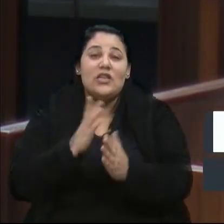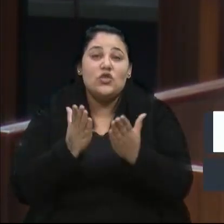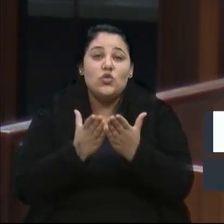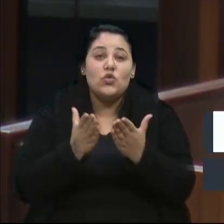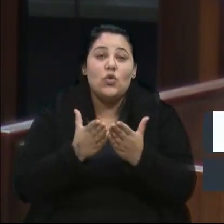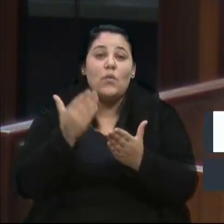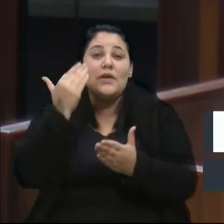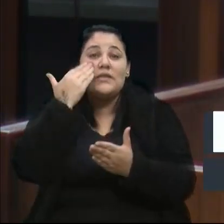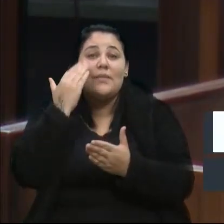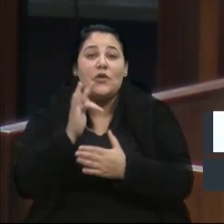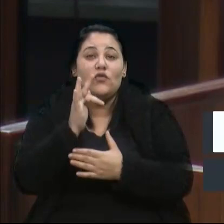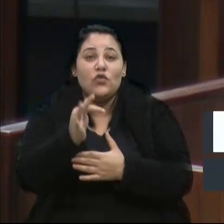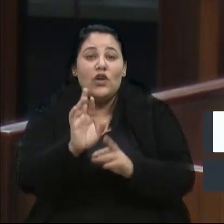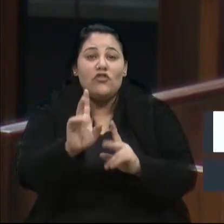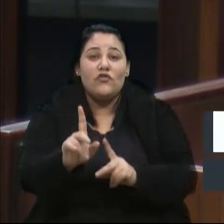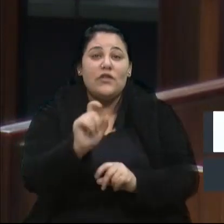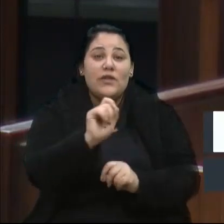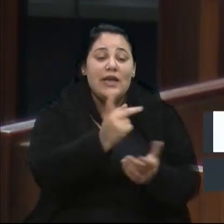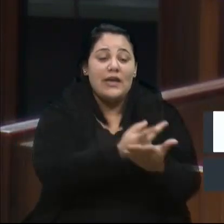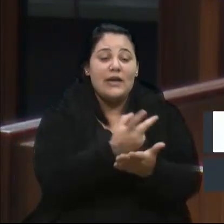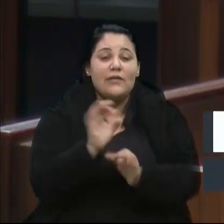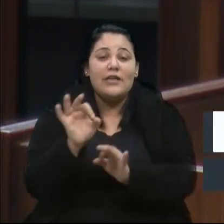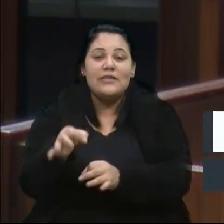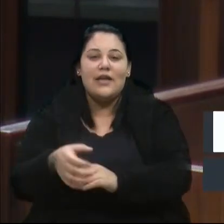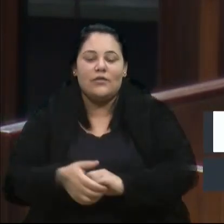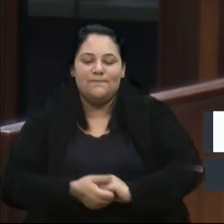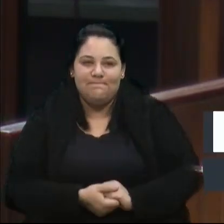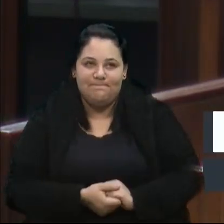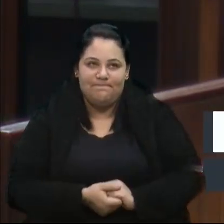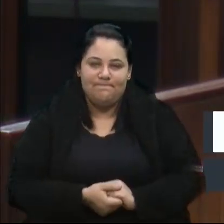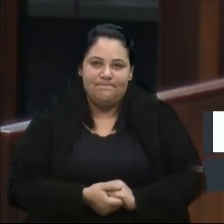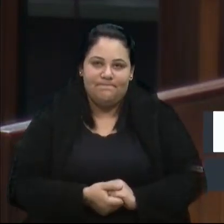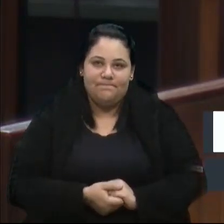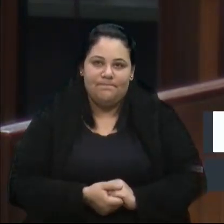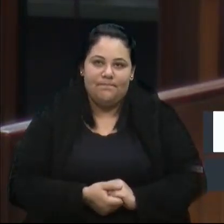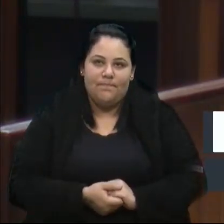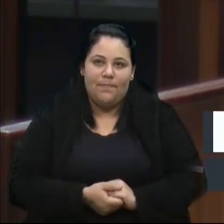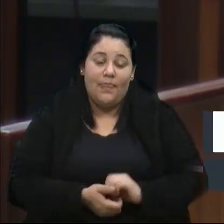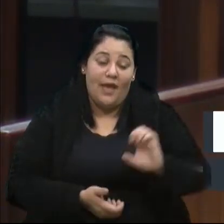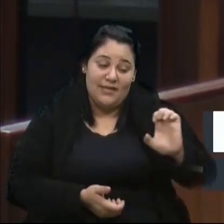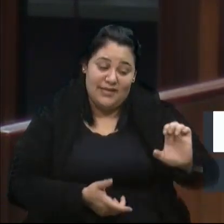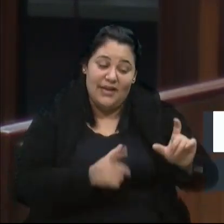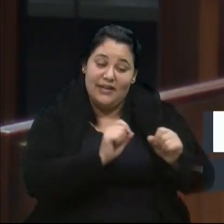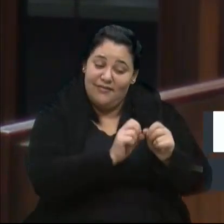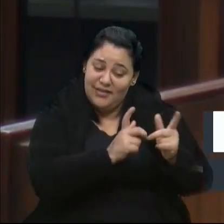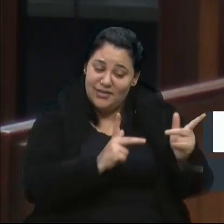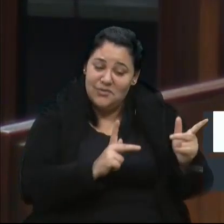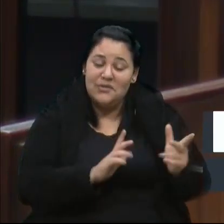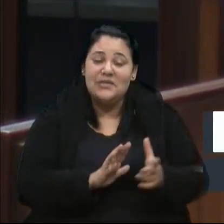diferenciar lá na frente o que é certo e o que é errado. A esquerda faz isso.